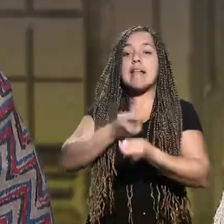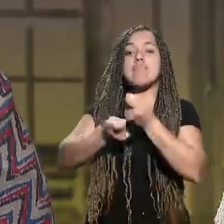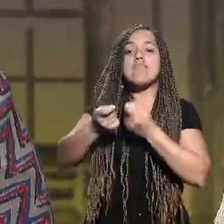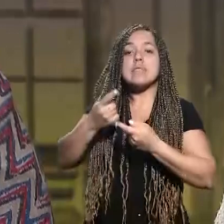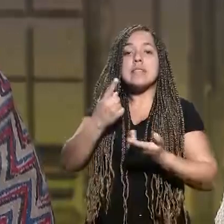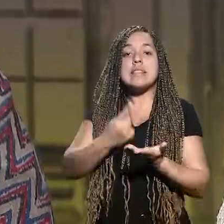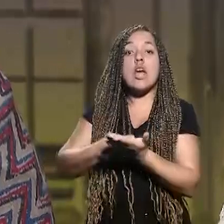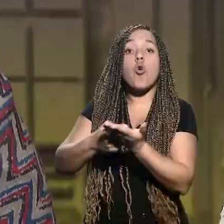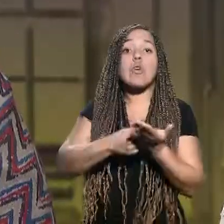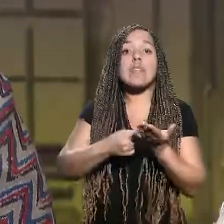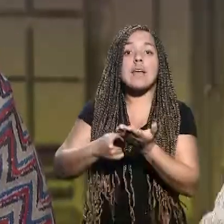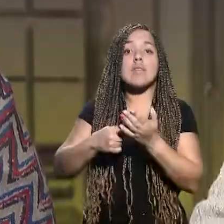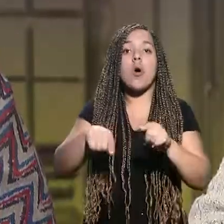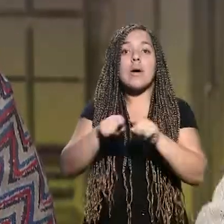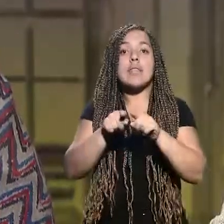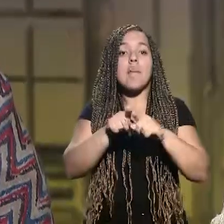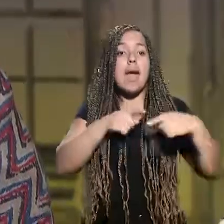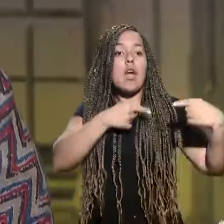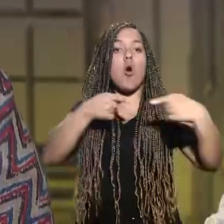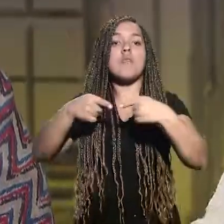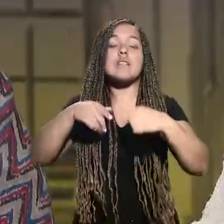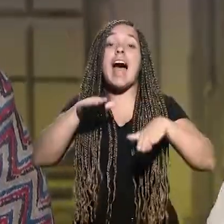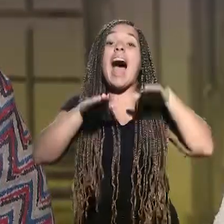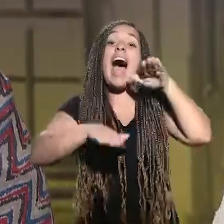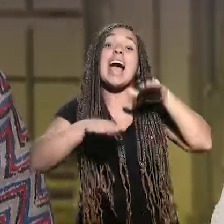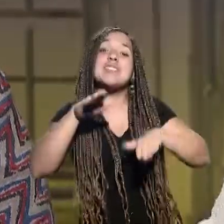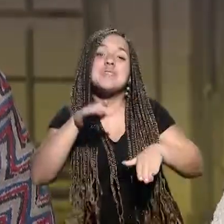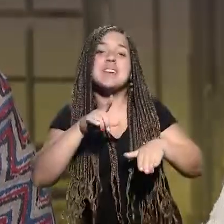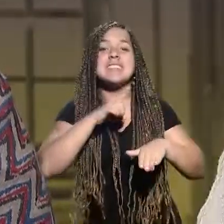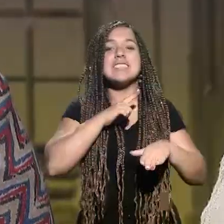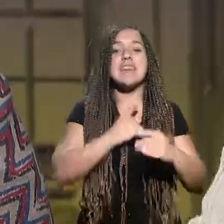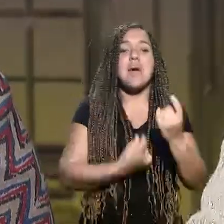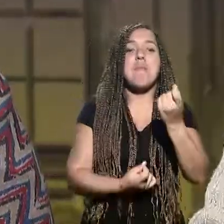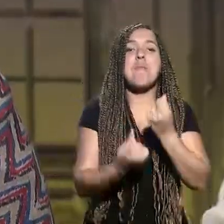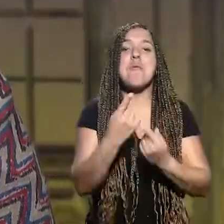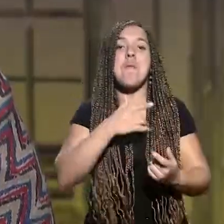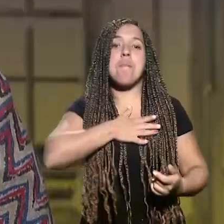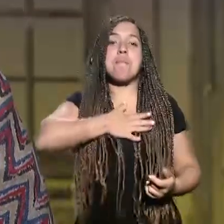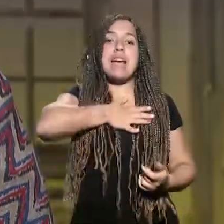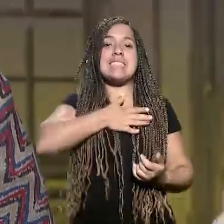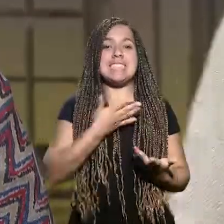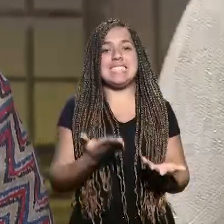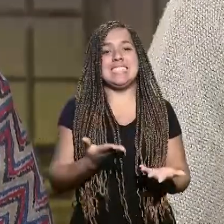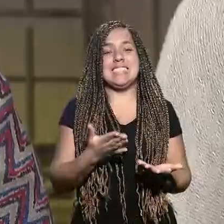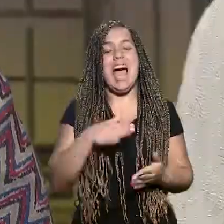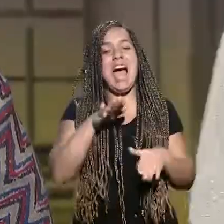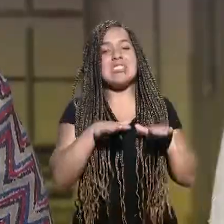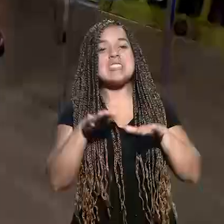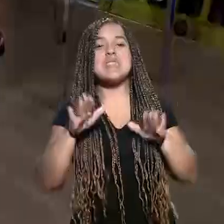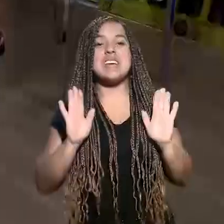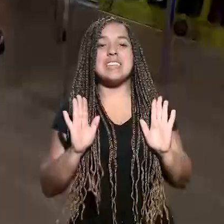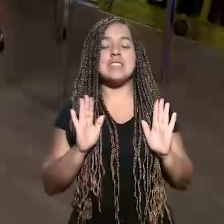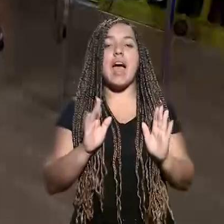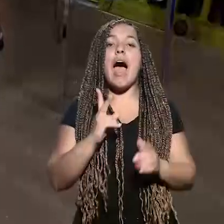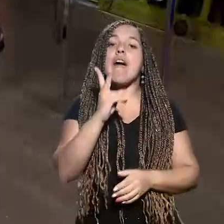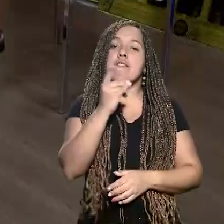conflito, para falar de um livro famoso. Agora, em alguns momentos, tem prazer.